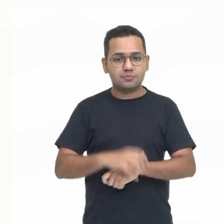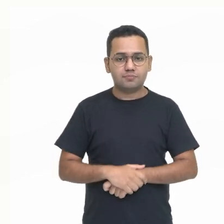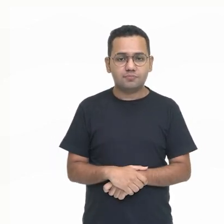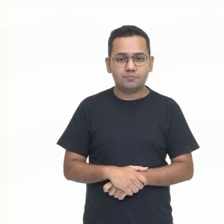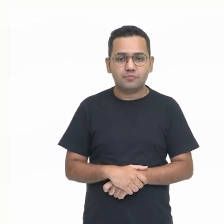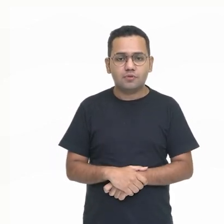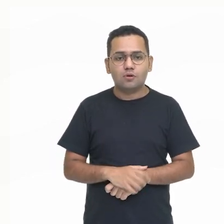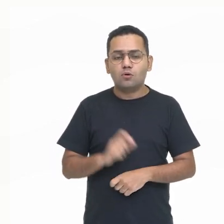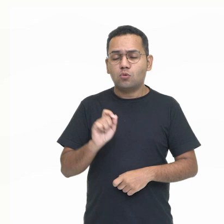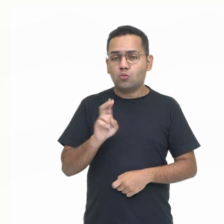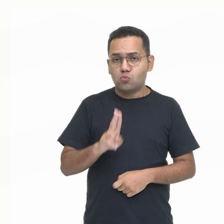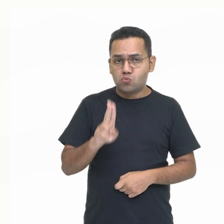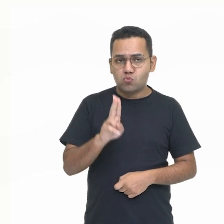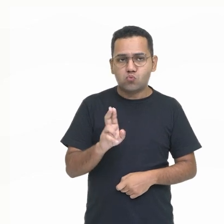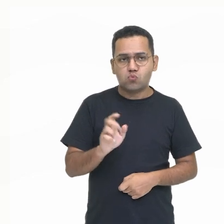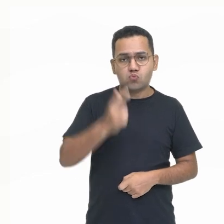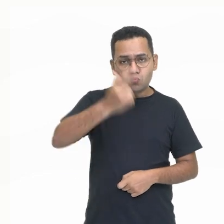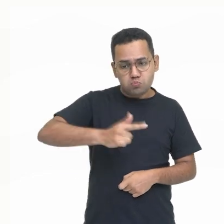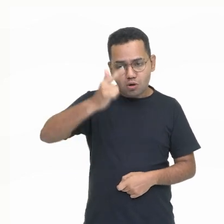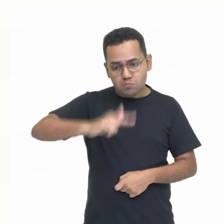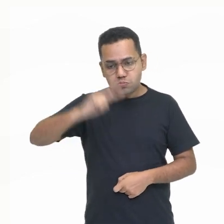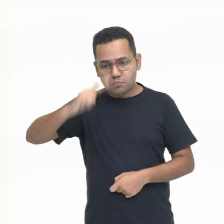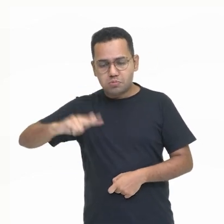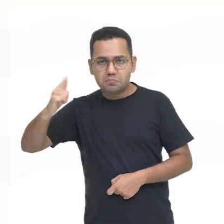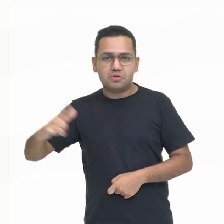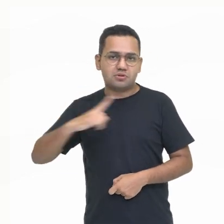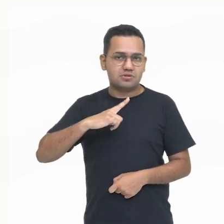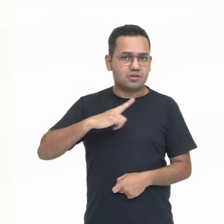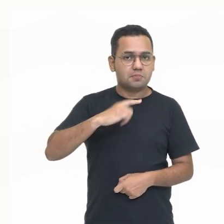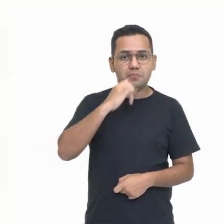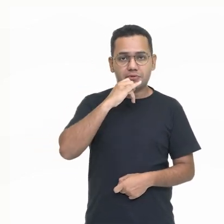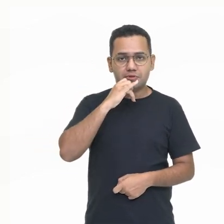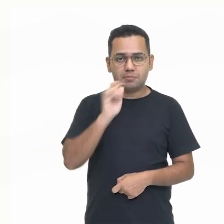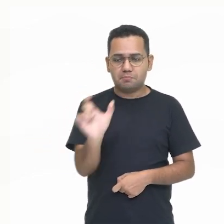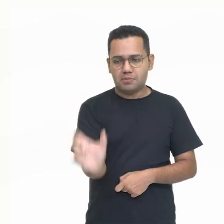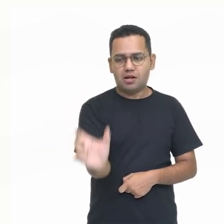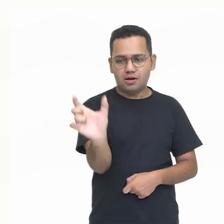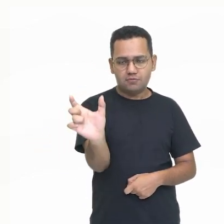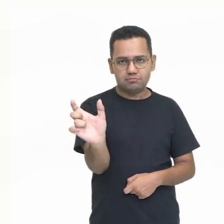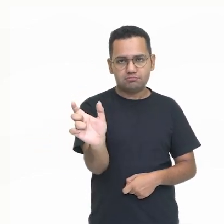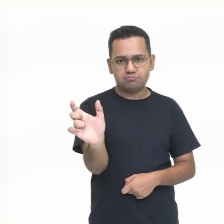com repetição. Tá? Quando a gente tem uma palavra aí